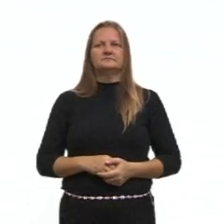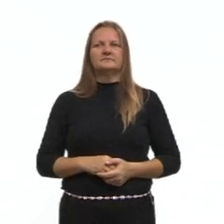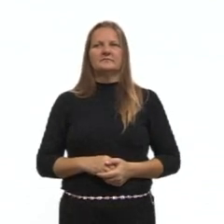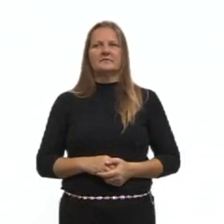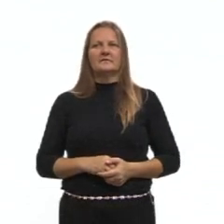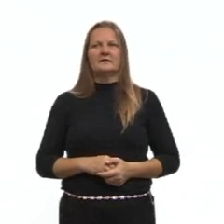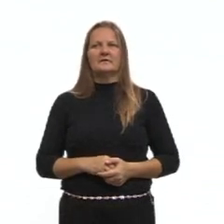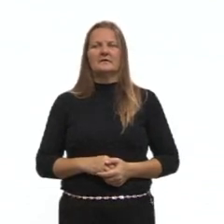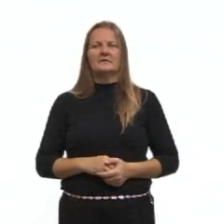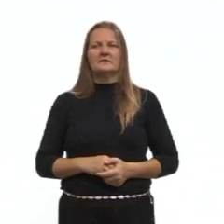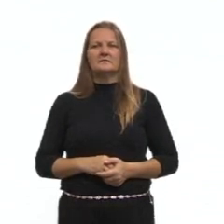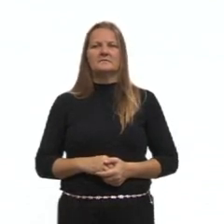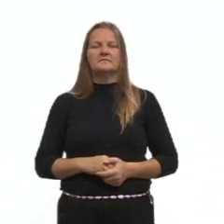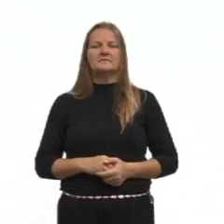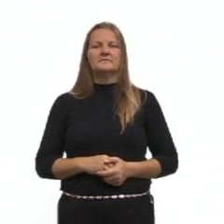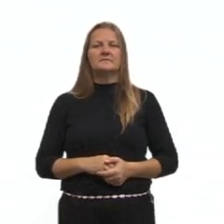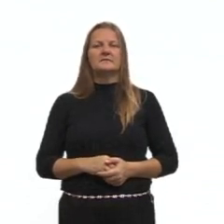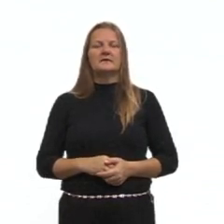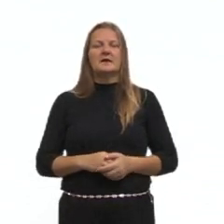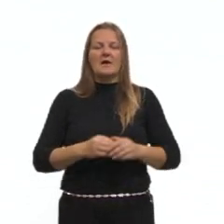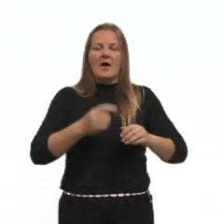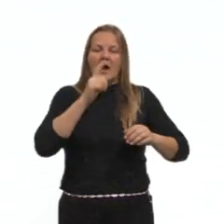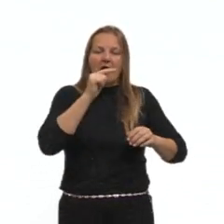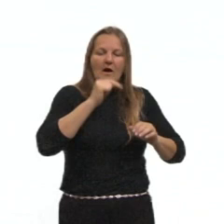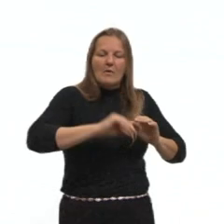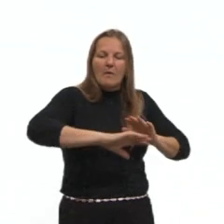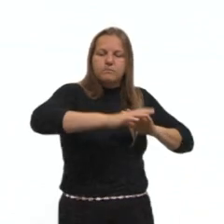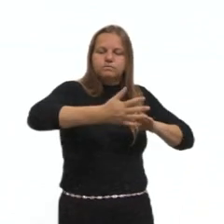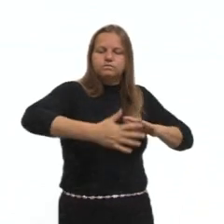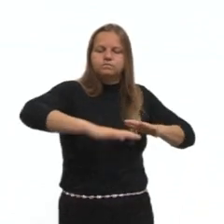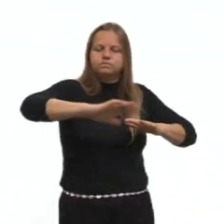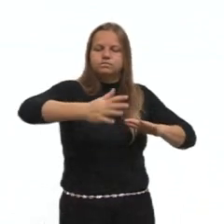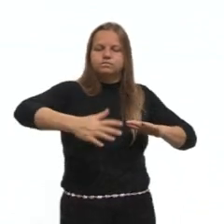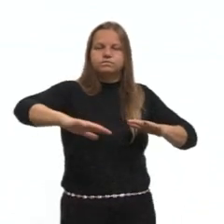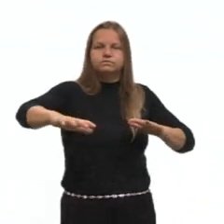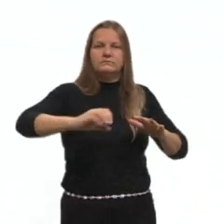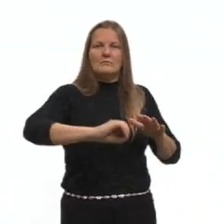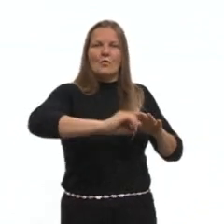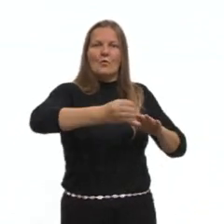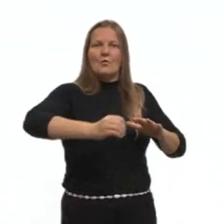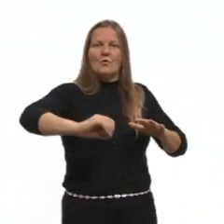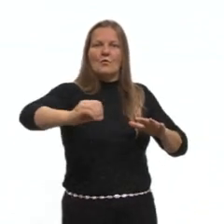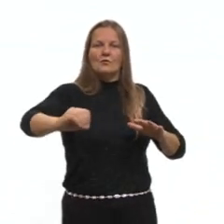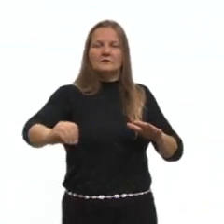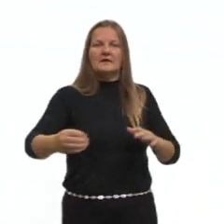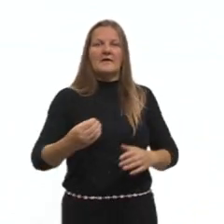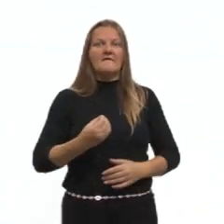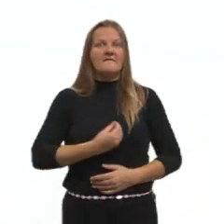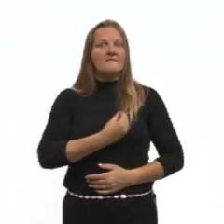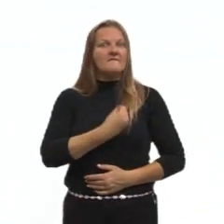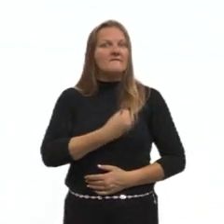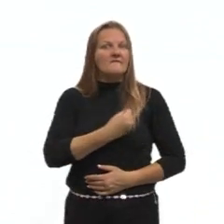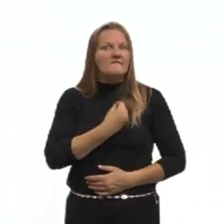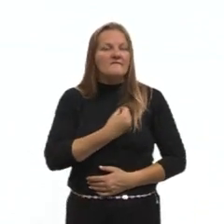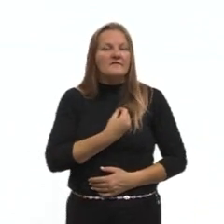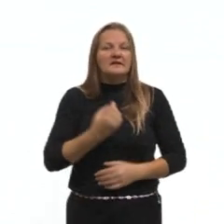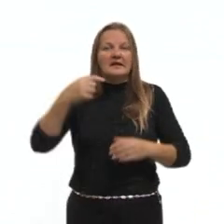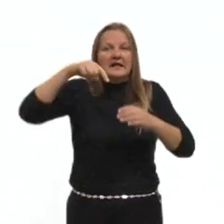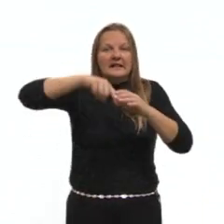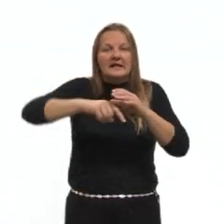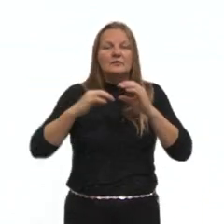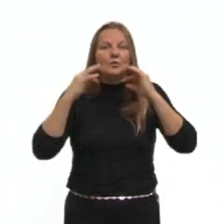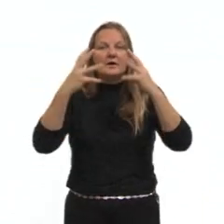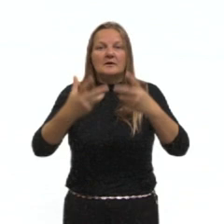microplásticos eles chegam então aos Mares Rios oceanos né ali prejudicando então a vida marinha e causando os impactos